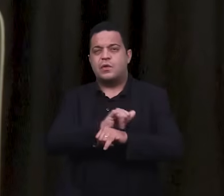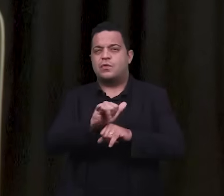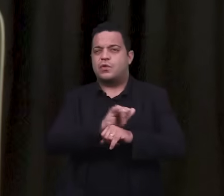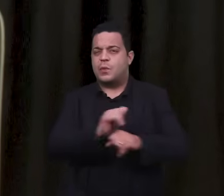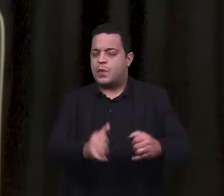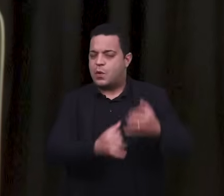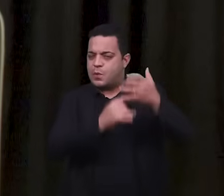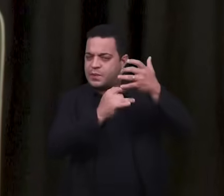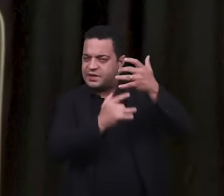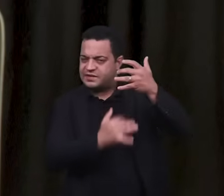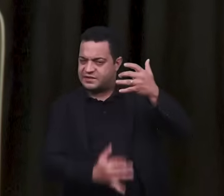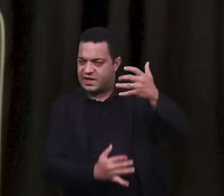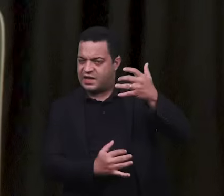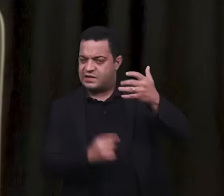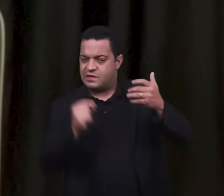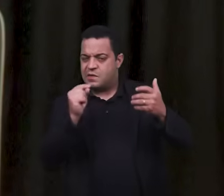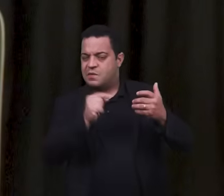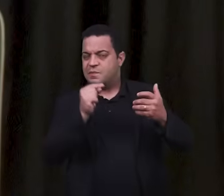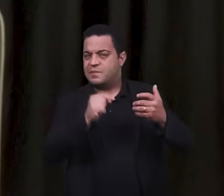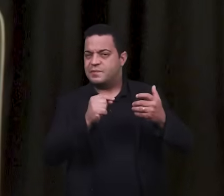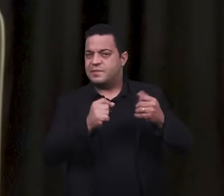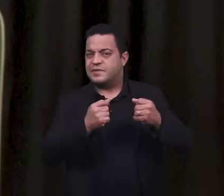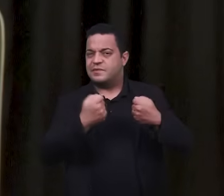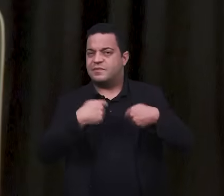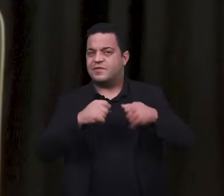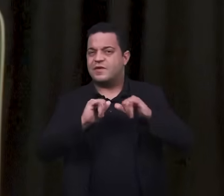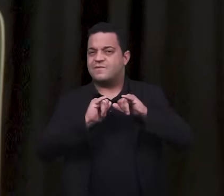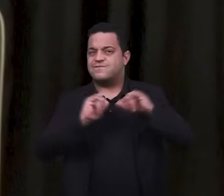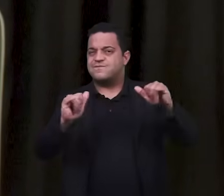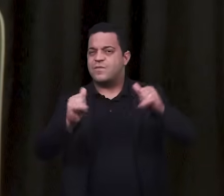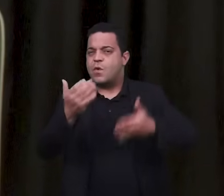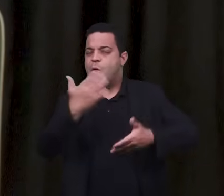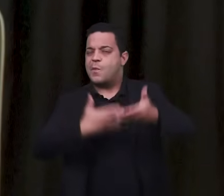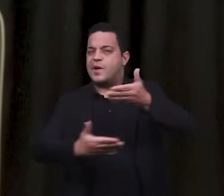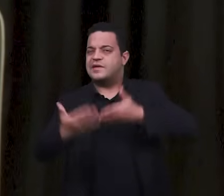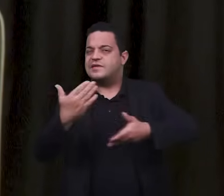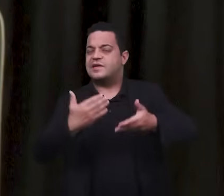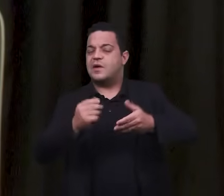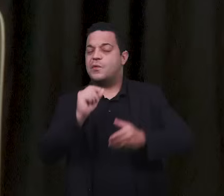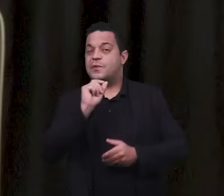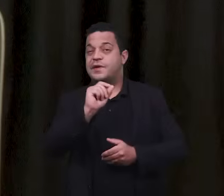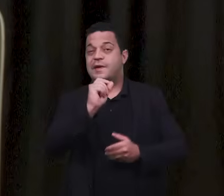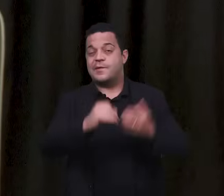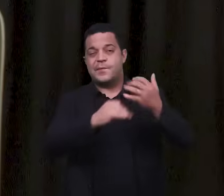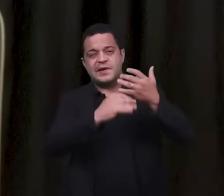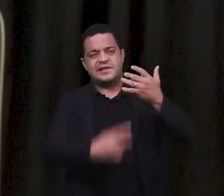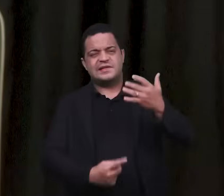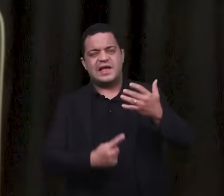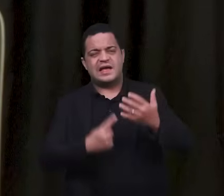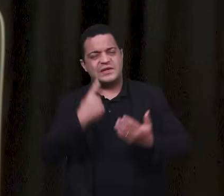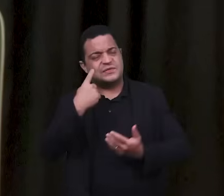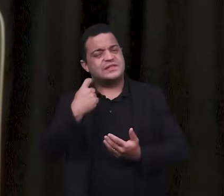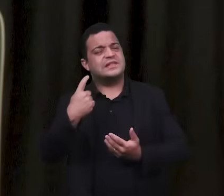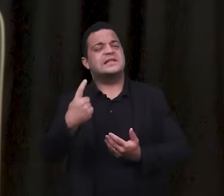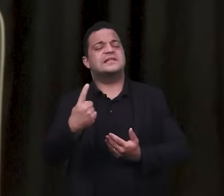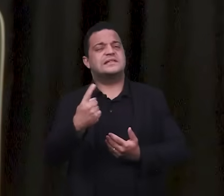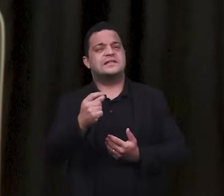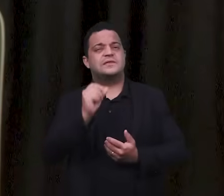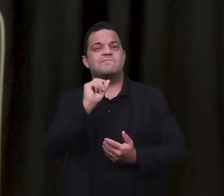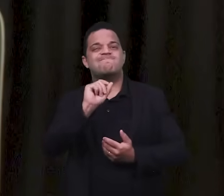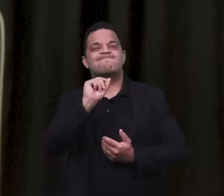gostaríamos de mencionar aqui. Por exemplo, nós achamos muito interessante comentários que foram enviados, Luiz